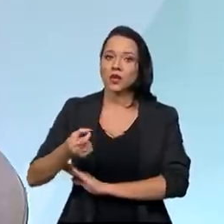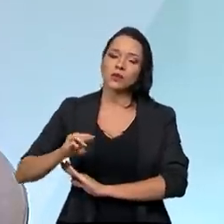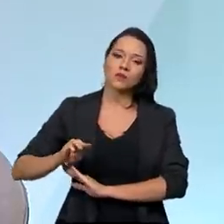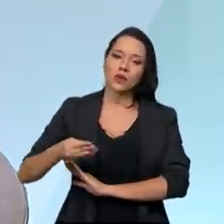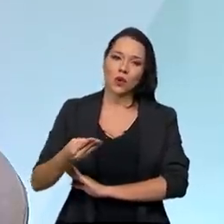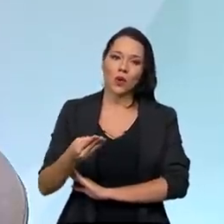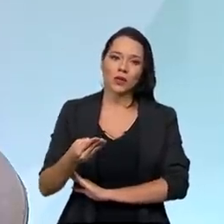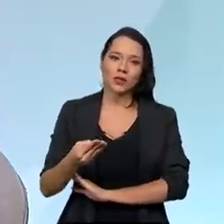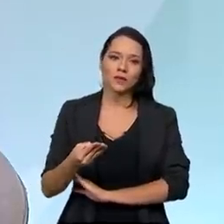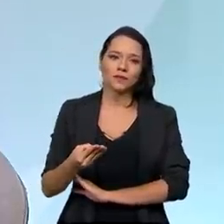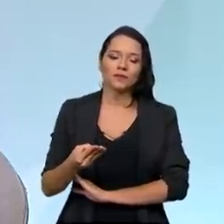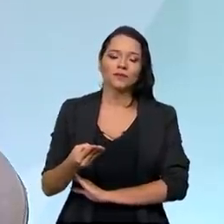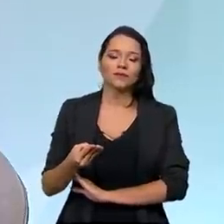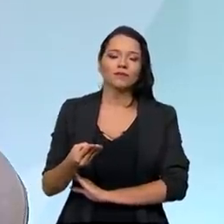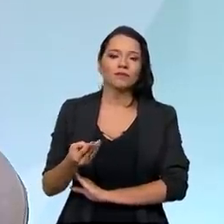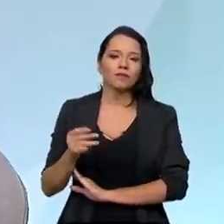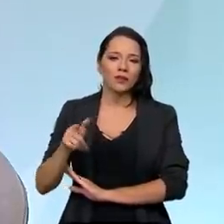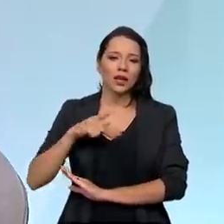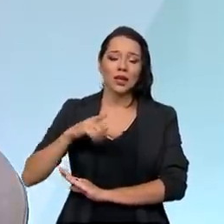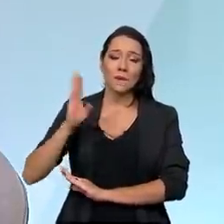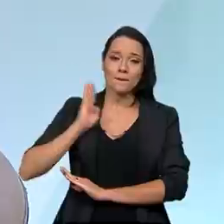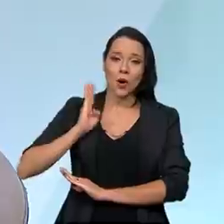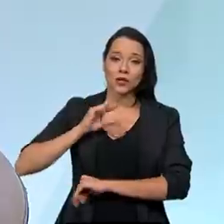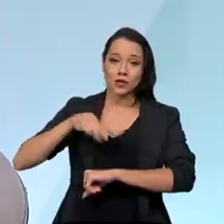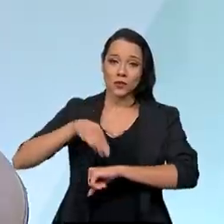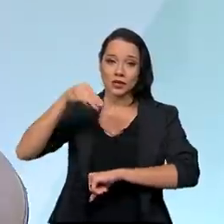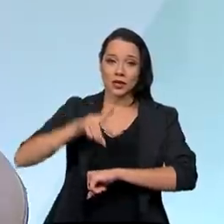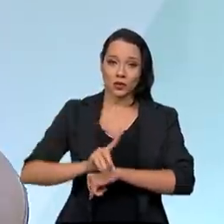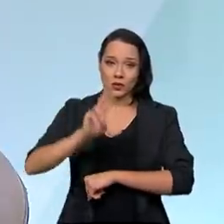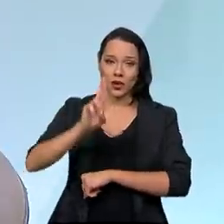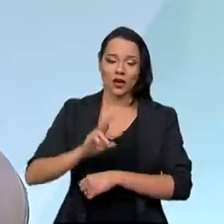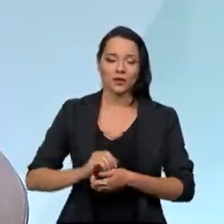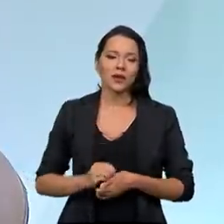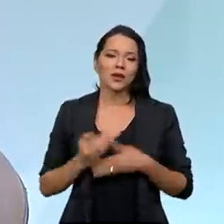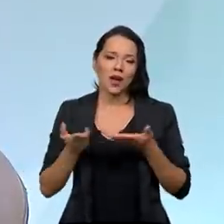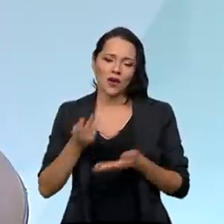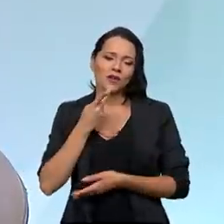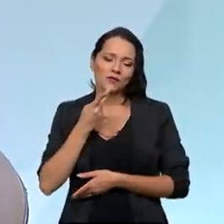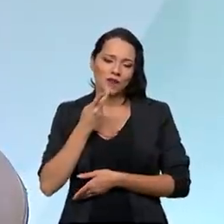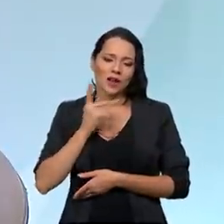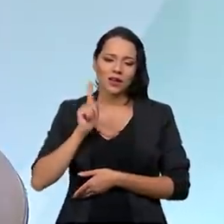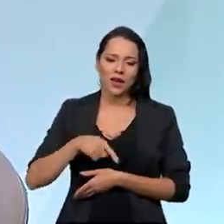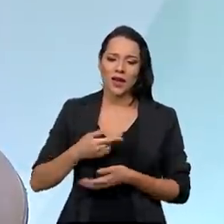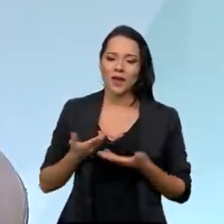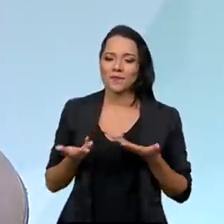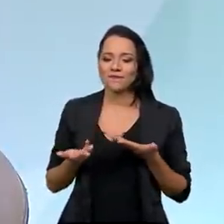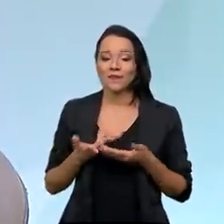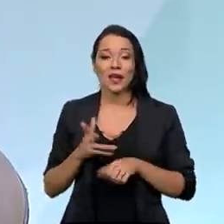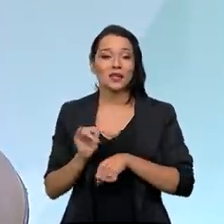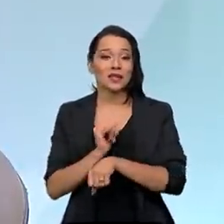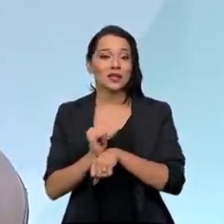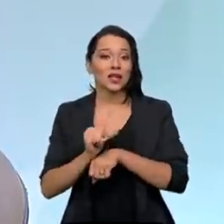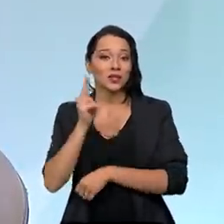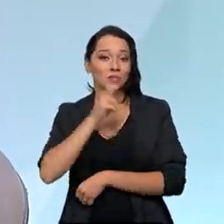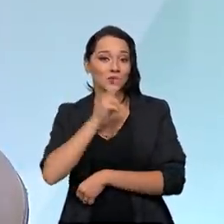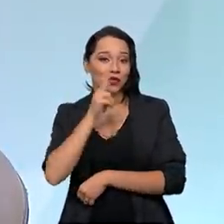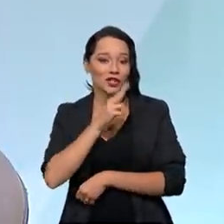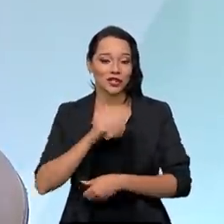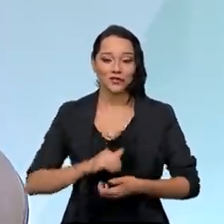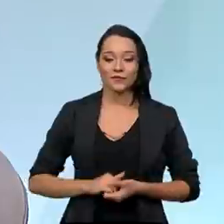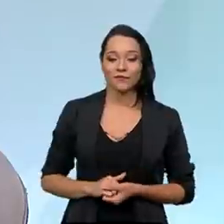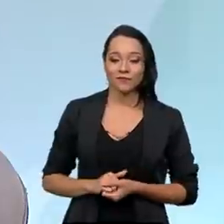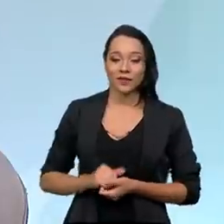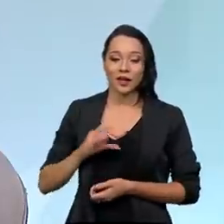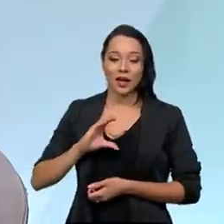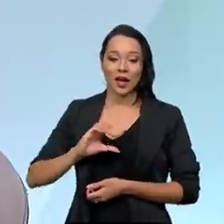milhões envolvendo bolsas de mestrado e doutorado. É o que a gente chama de ação emergencial.